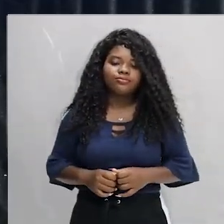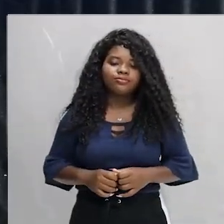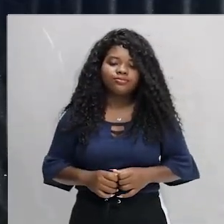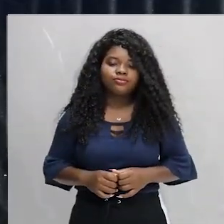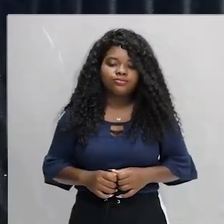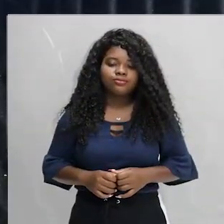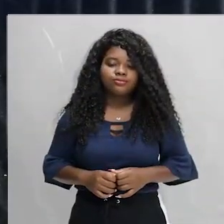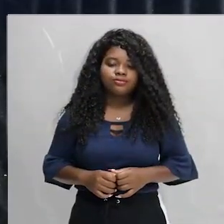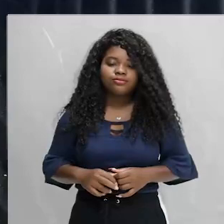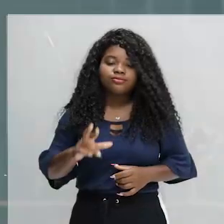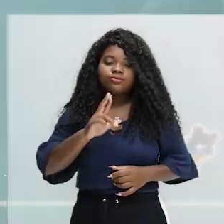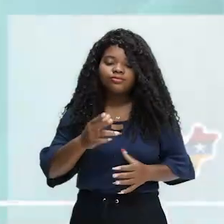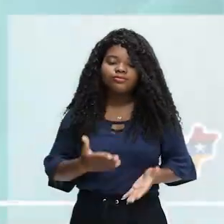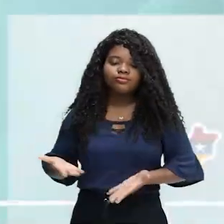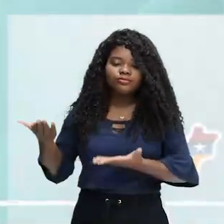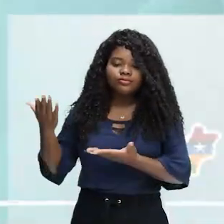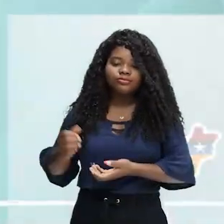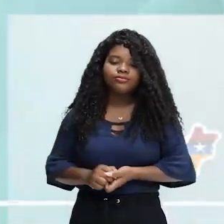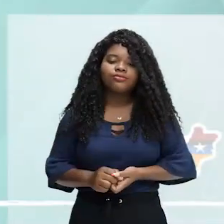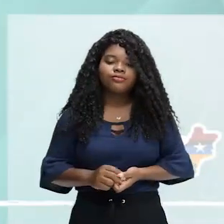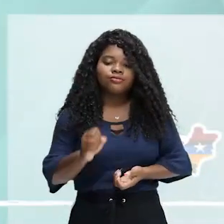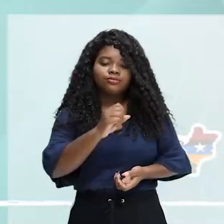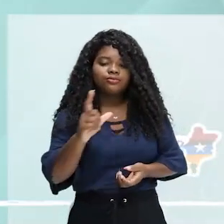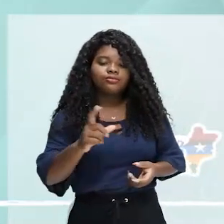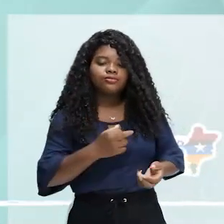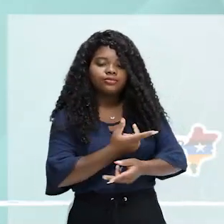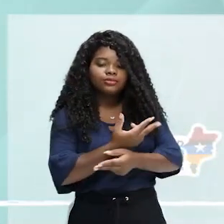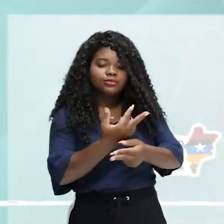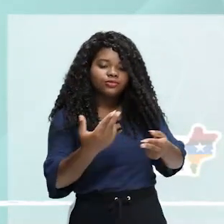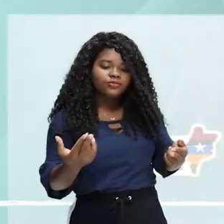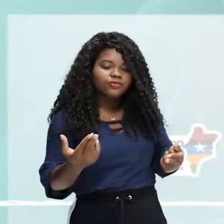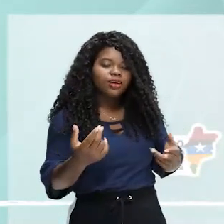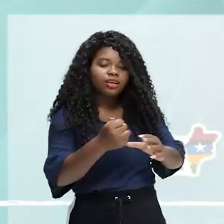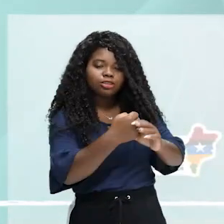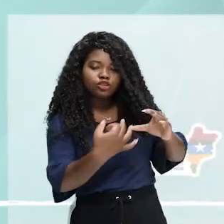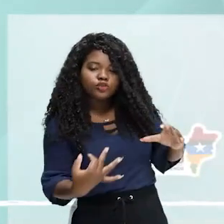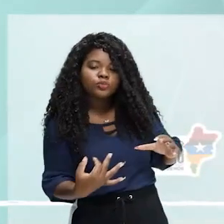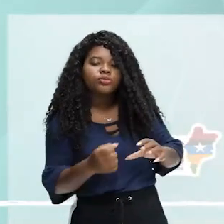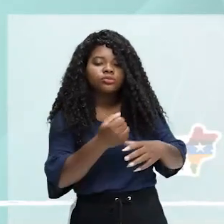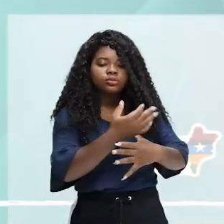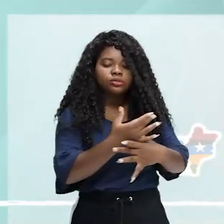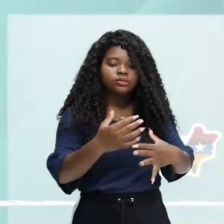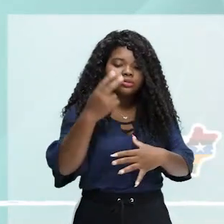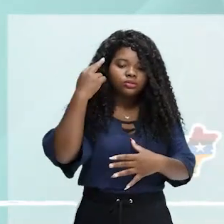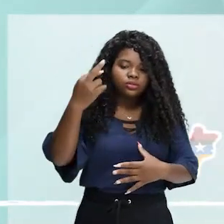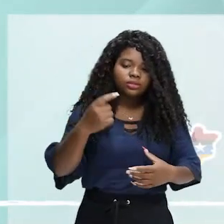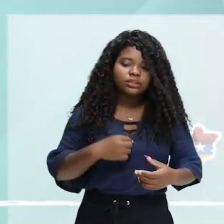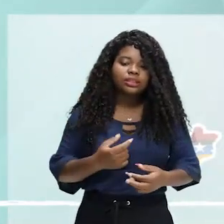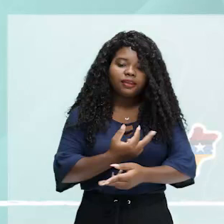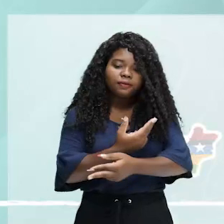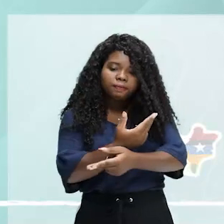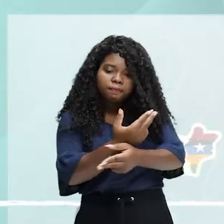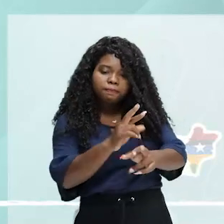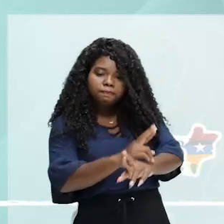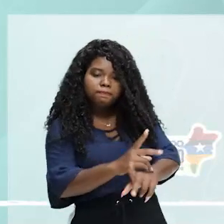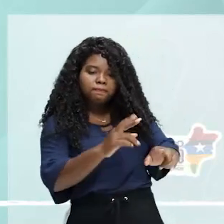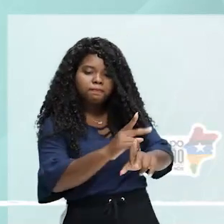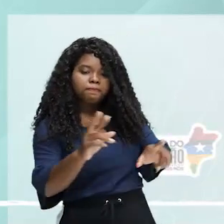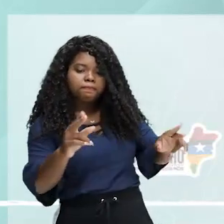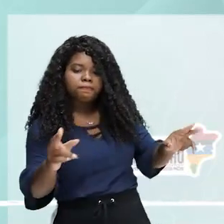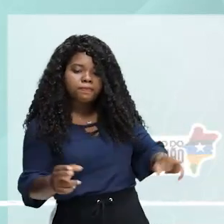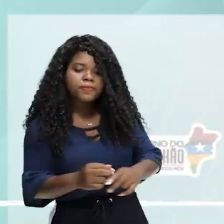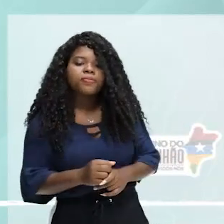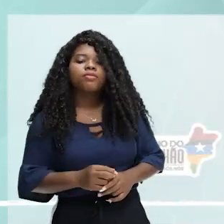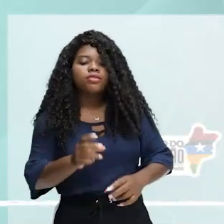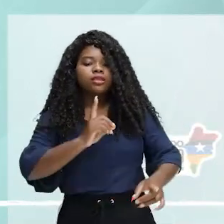E aí a minha resposta. São Luís é uma cidade de muitos contrastes. Seu centro histórico é um emaranhado de ruas estreitas, becos e